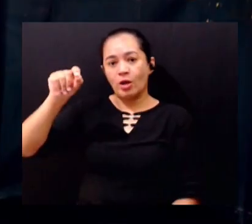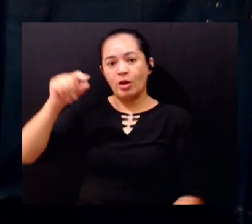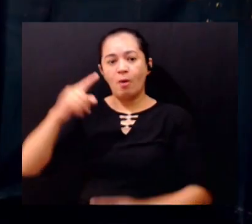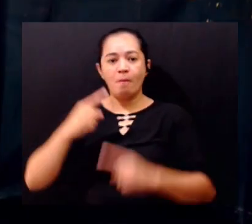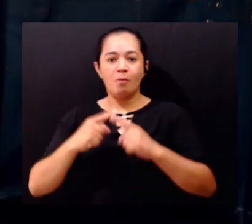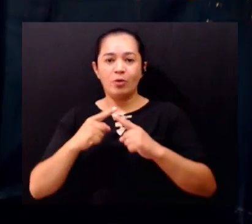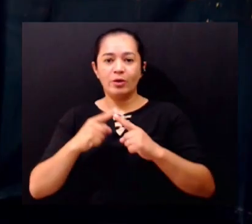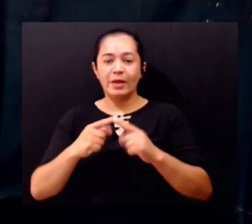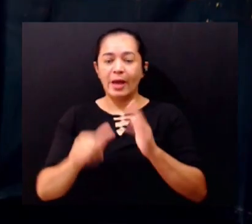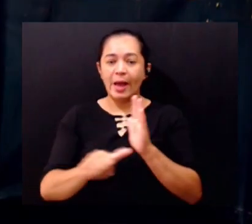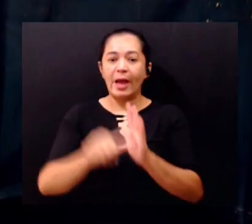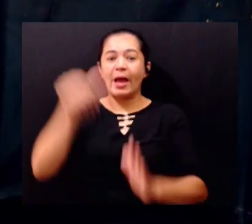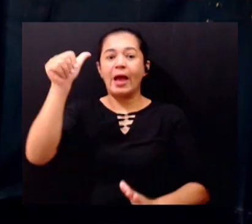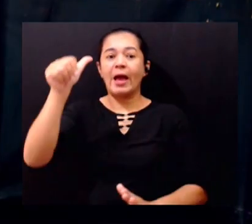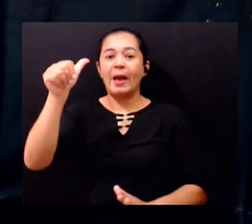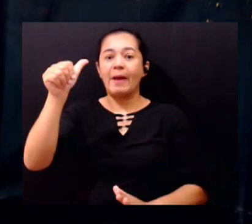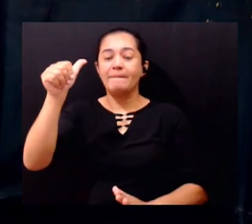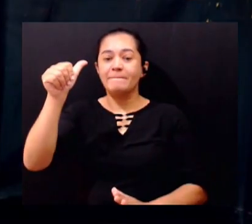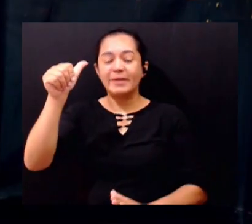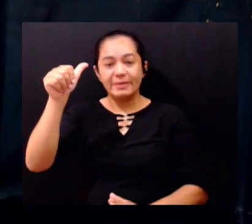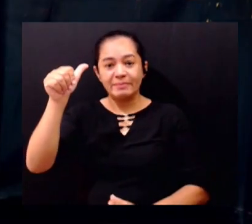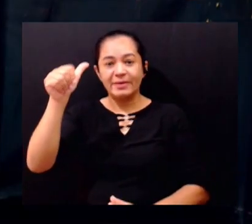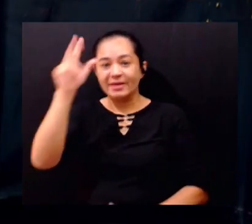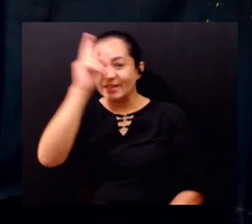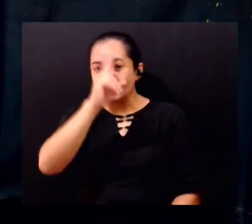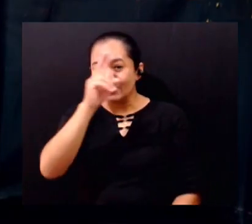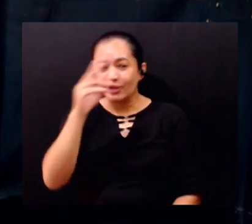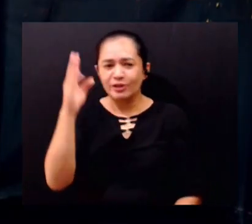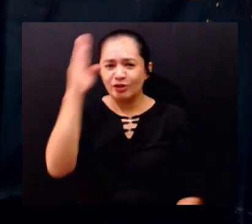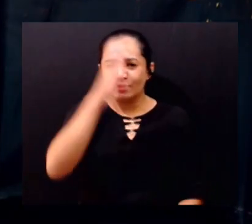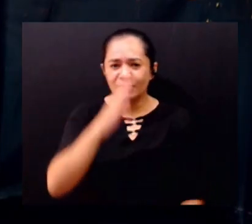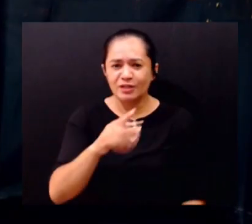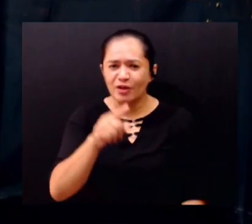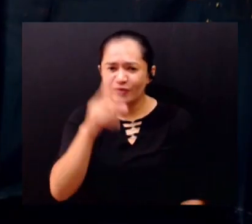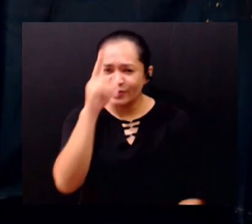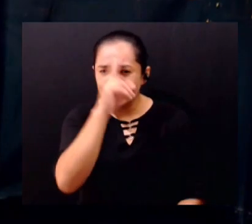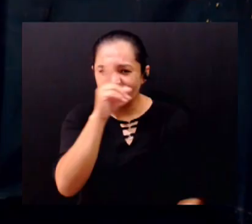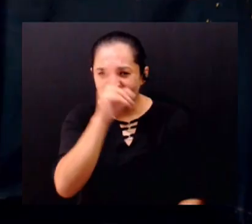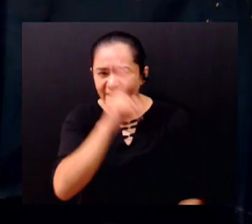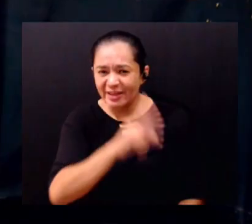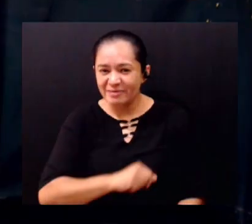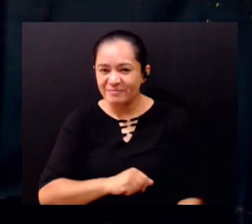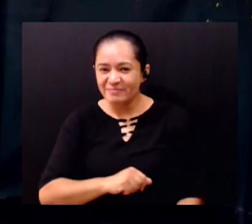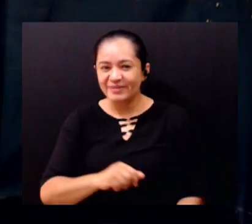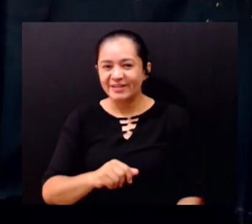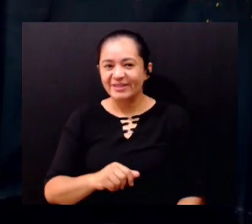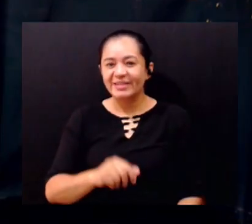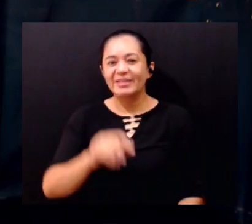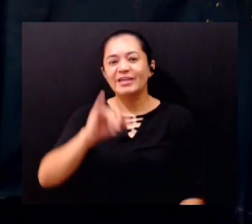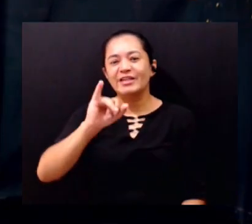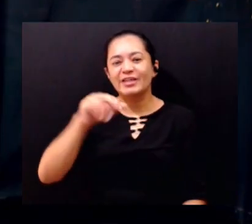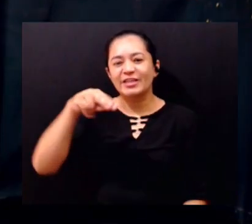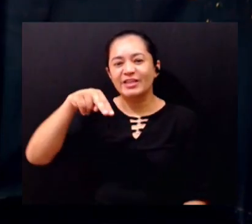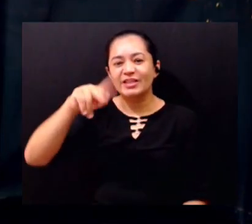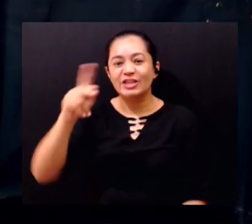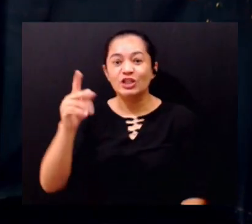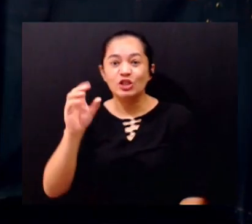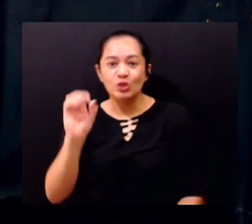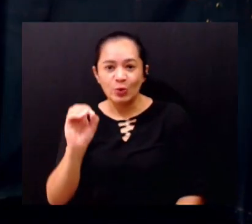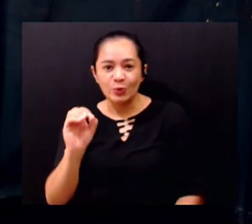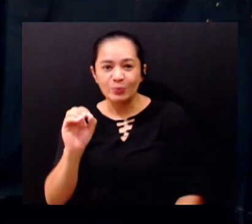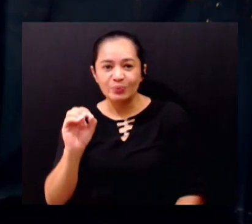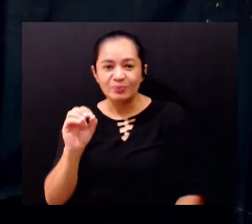de Inhoquim. Olha só, você lembra disso? Eu lembro das Aventuras de Inhoquim, né? E nós, aqui na cidade